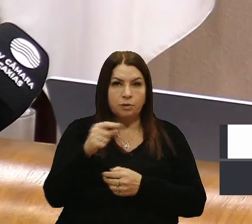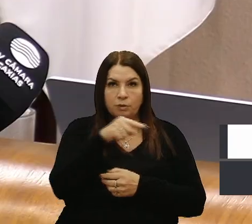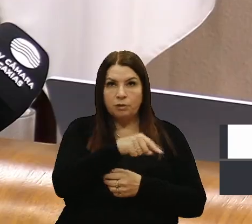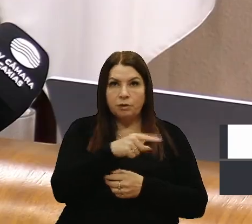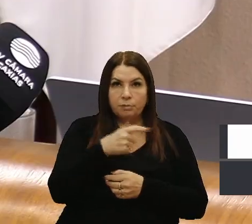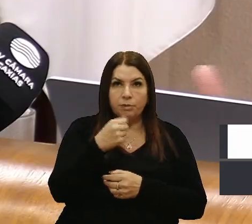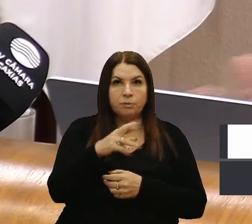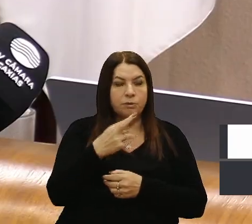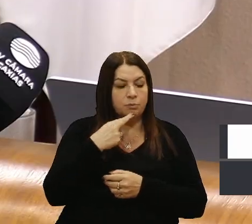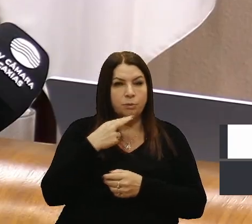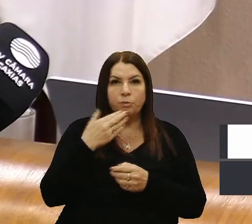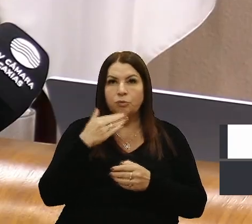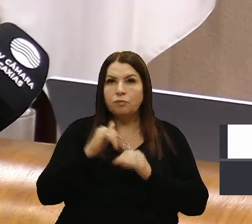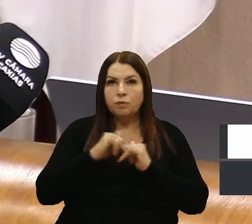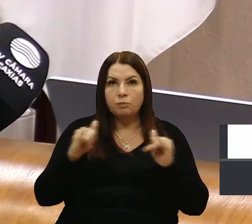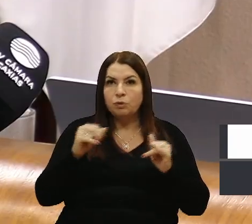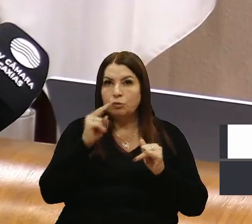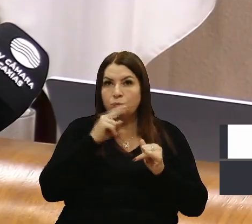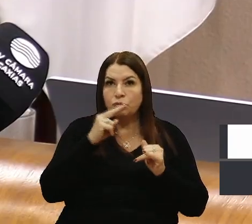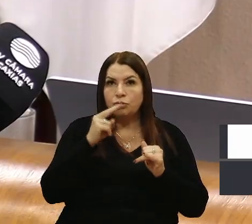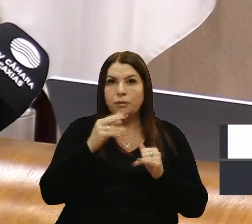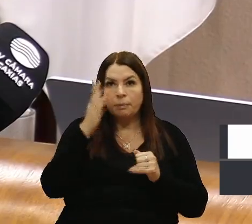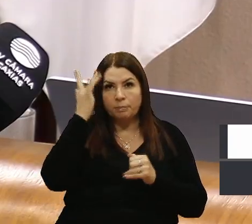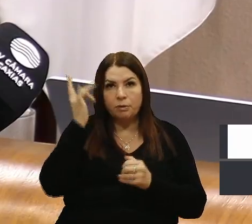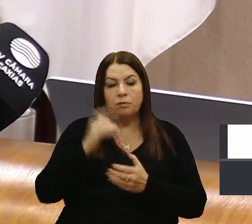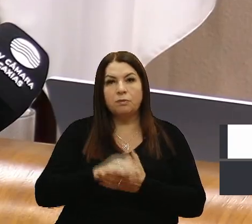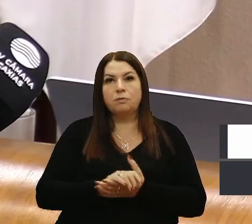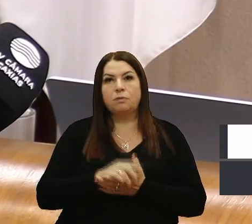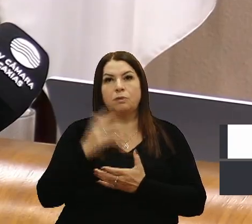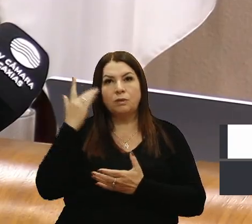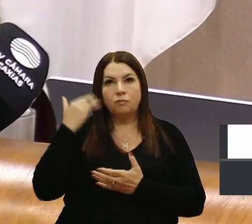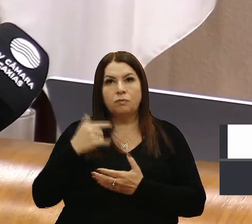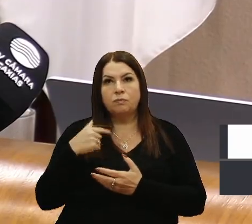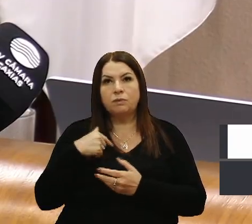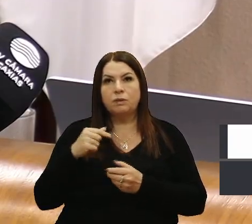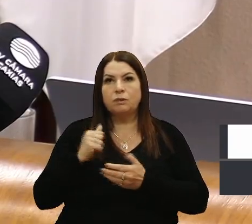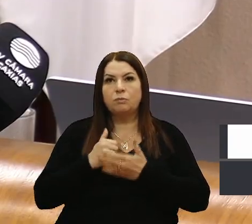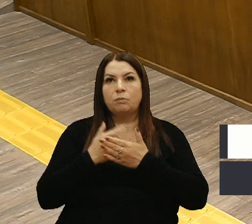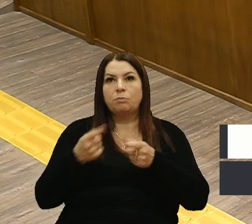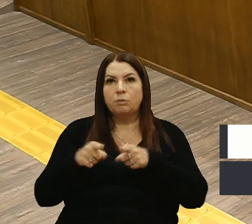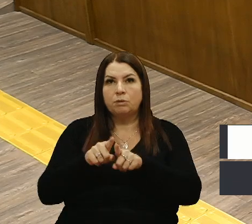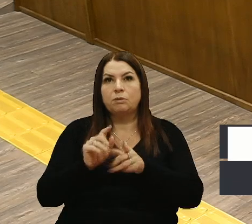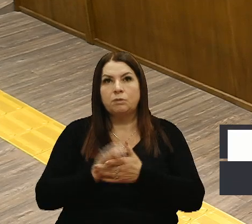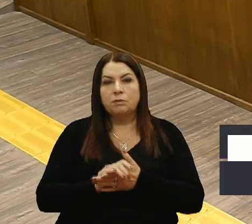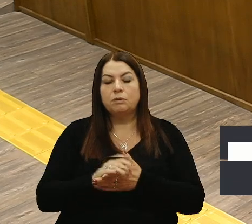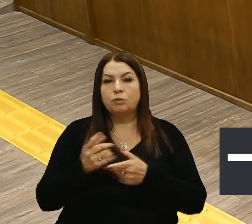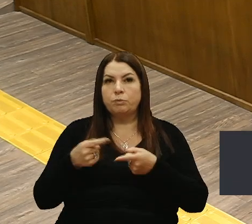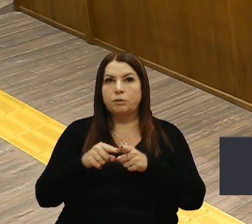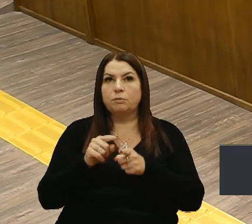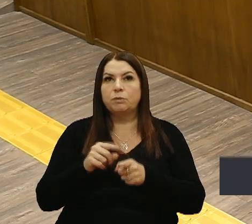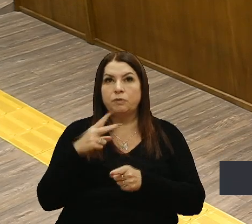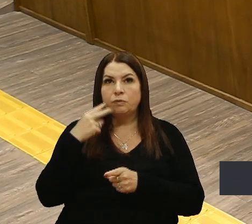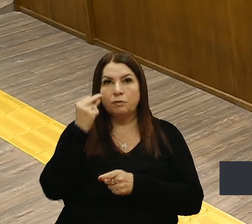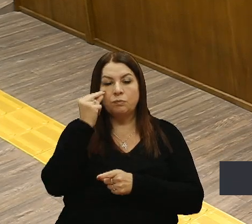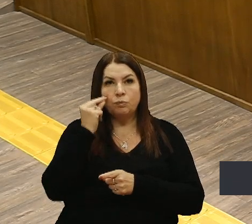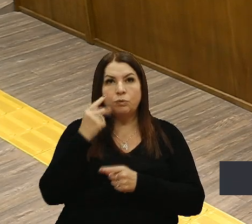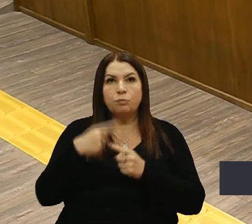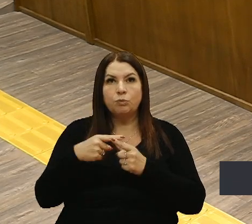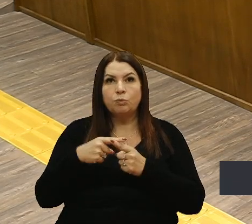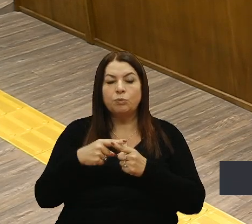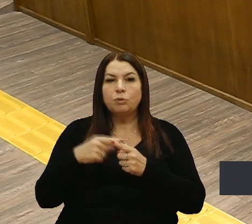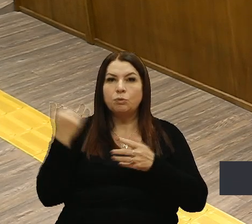resposta. Vamos fazer um pedido de informação, regime de urgência, para amanhã, vereadora Daiane, se a senhora for nossa parceira. Eu sou parceira, vereador Libardi, porque